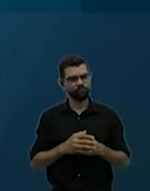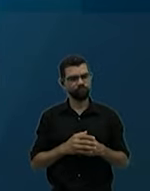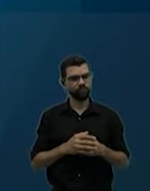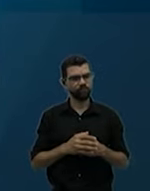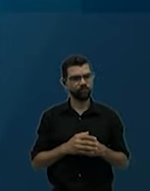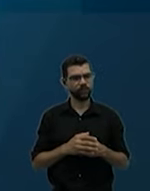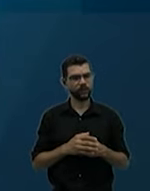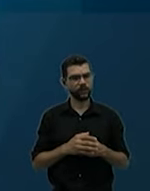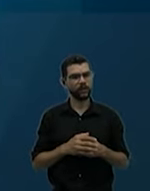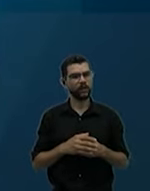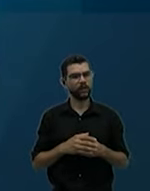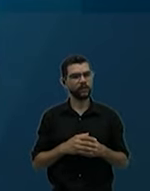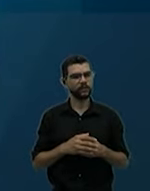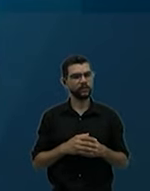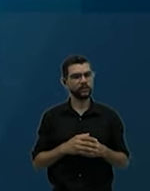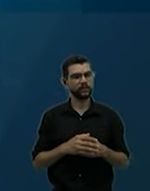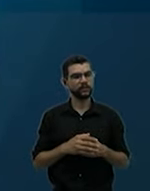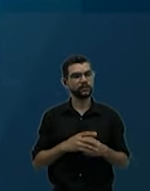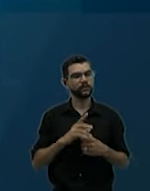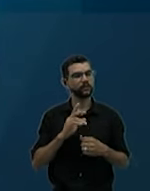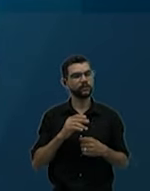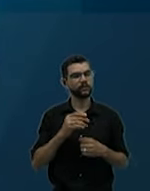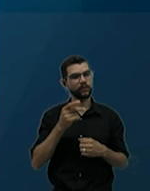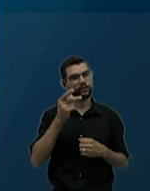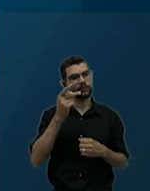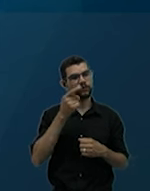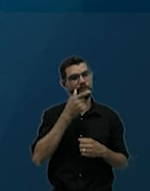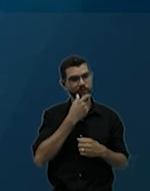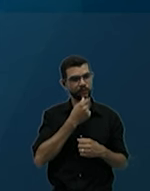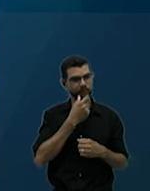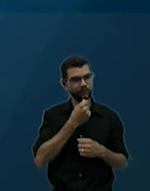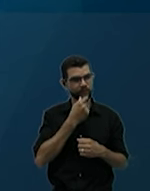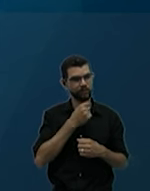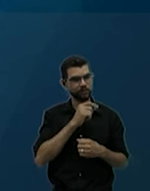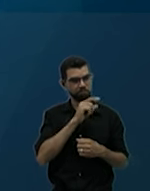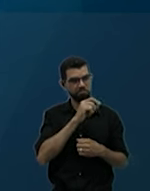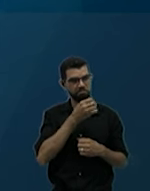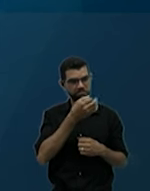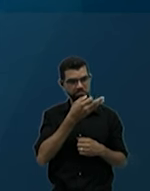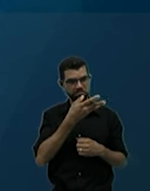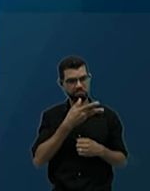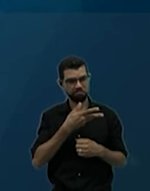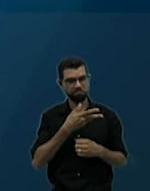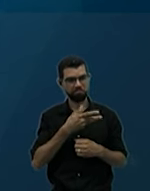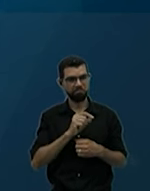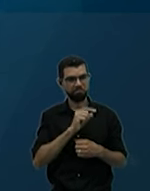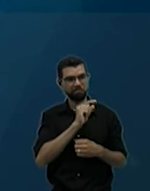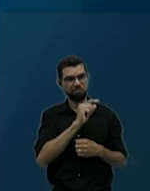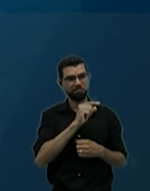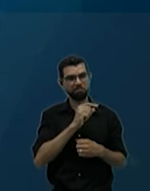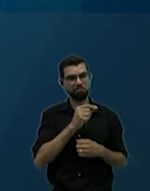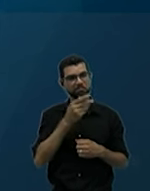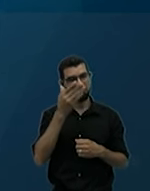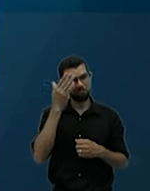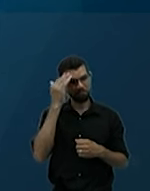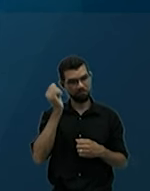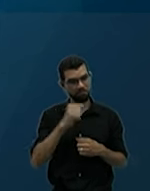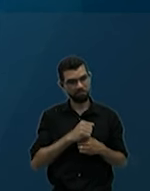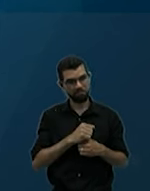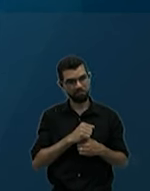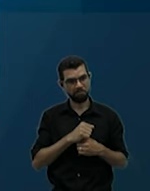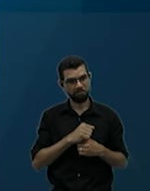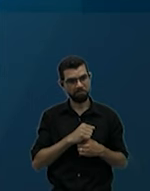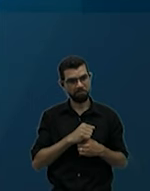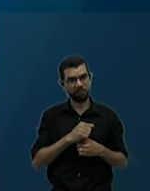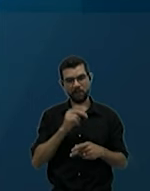gaúcho, elas ganham menos do salário. E é a grande massa de pessoas